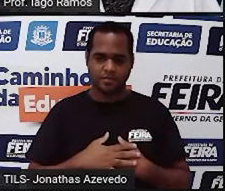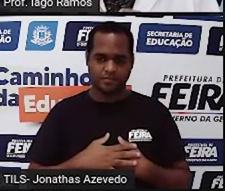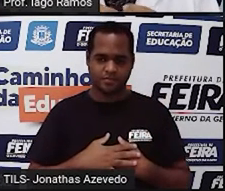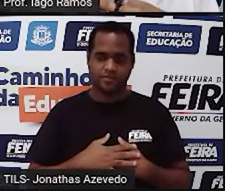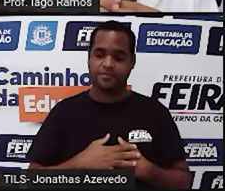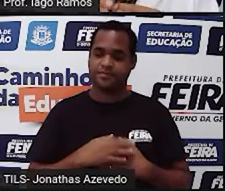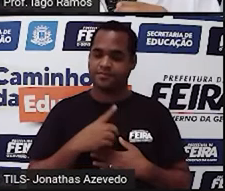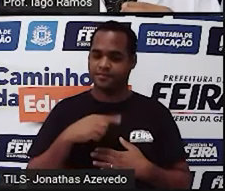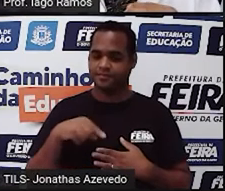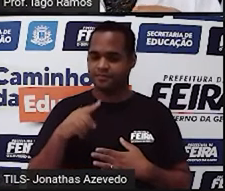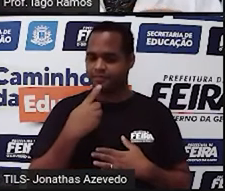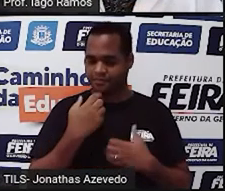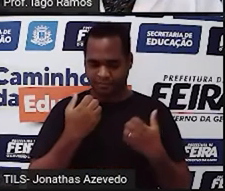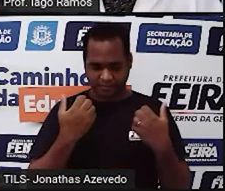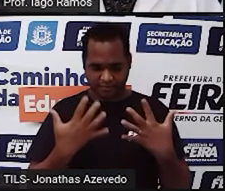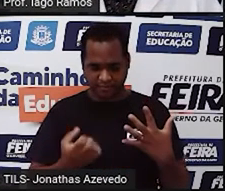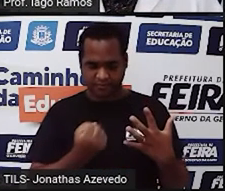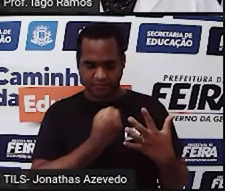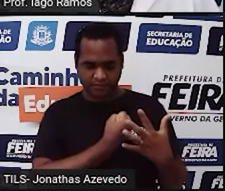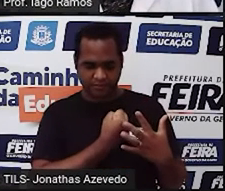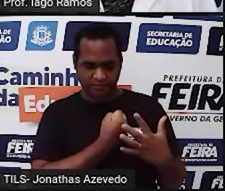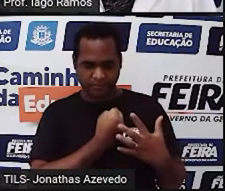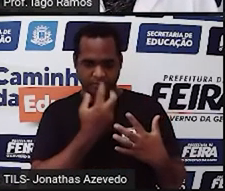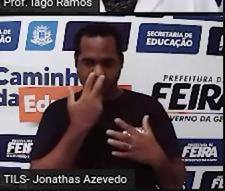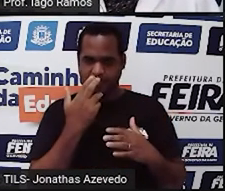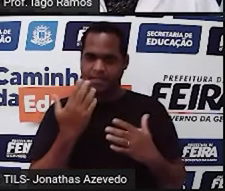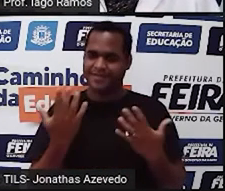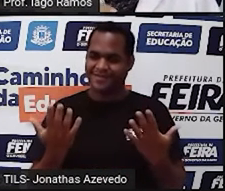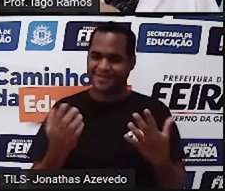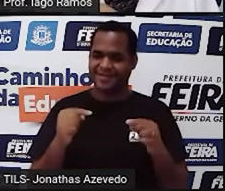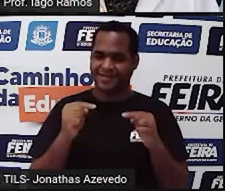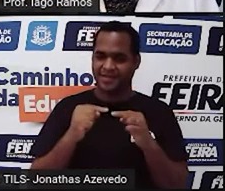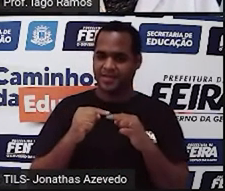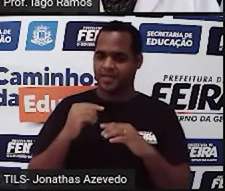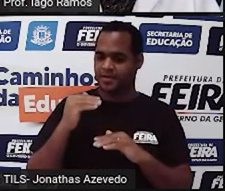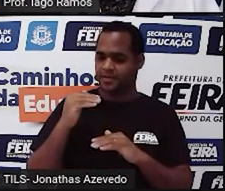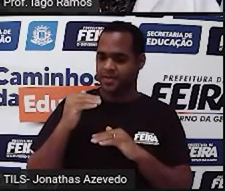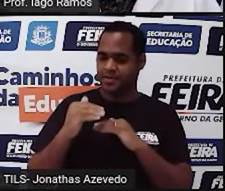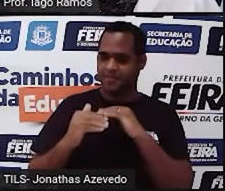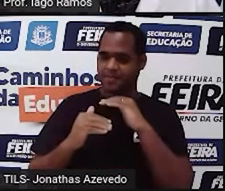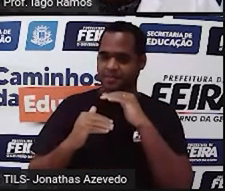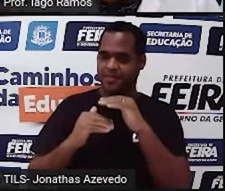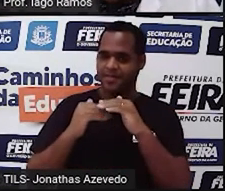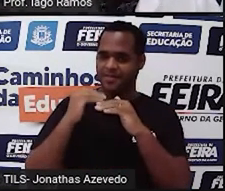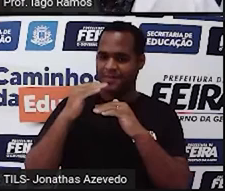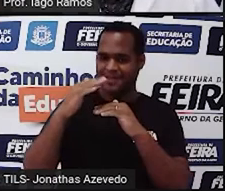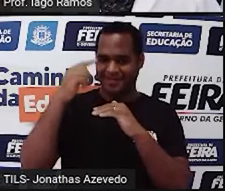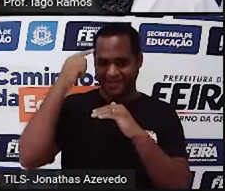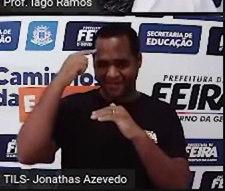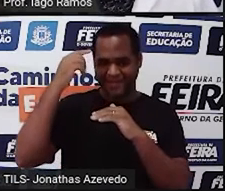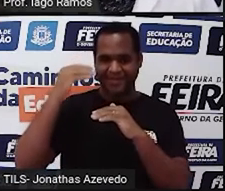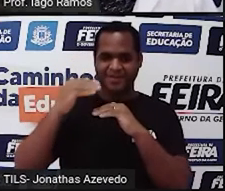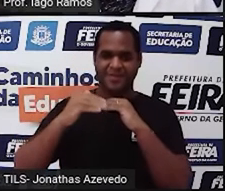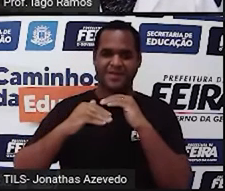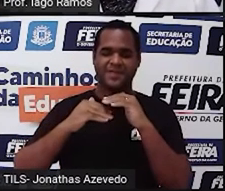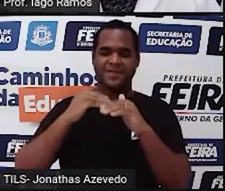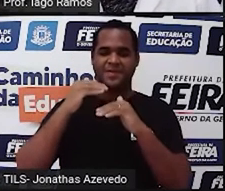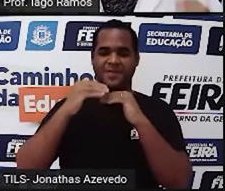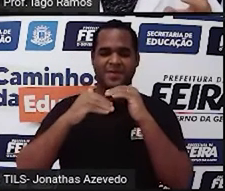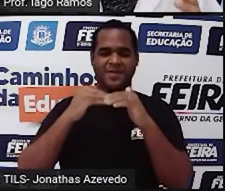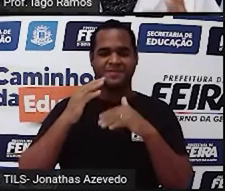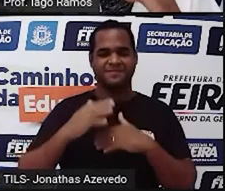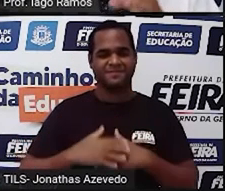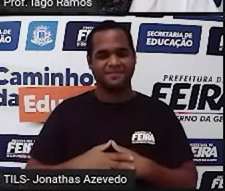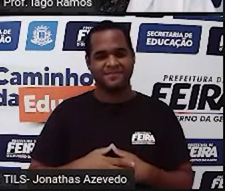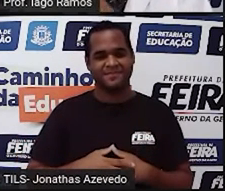dos numeros irem aumentando dos números irem crescendo a gente está falando